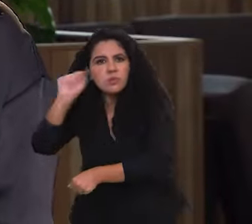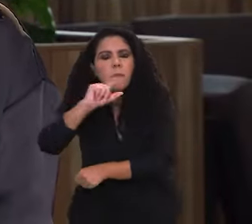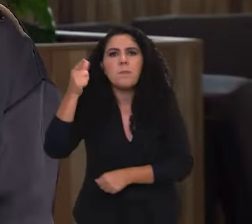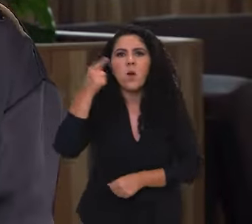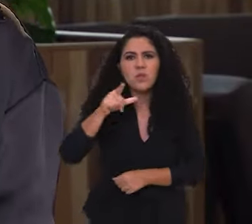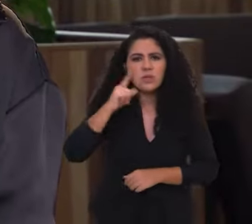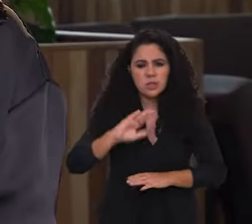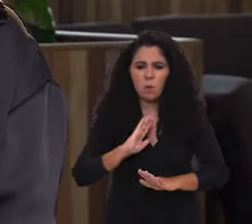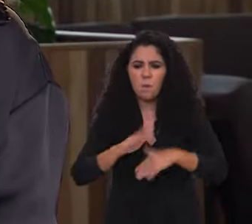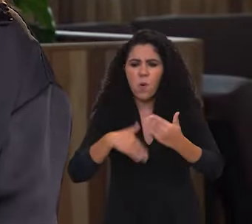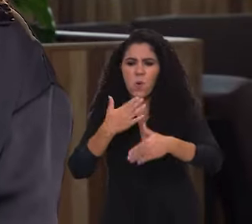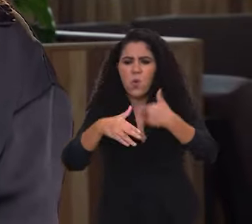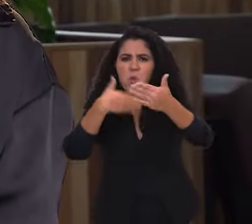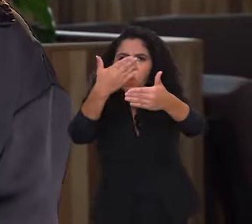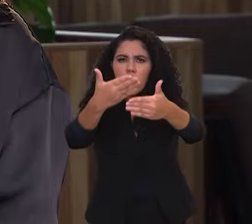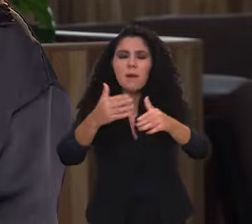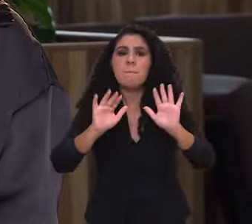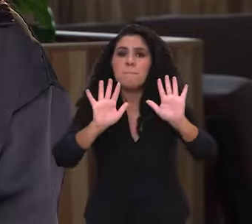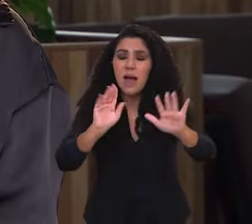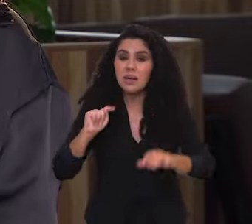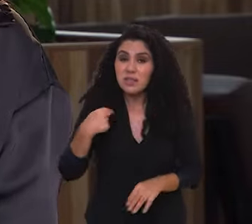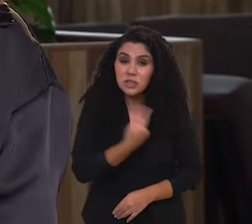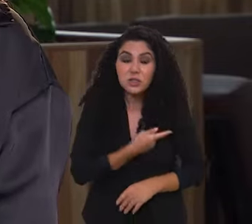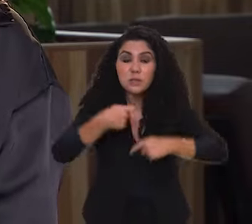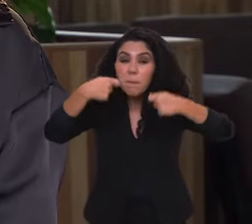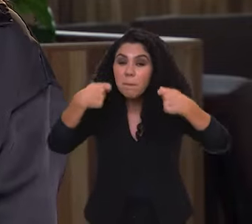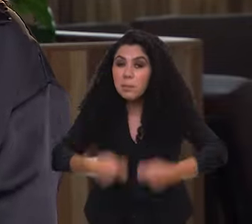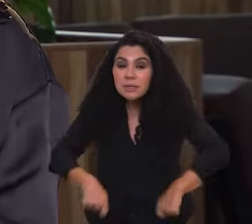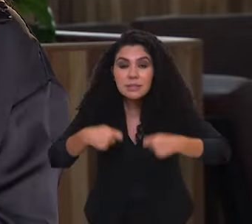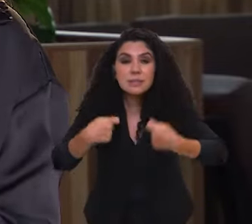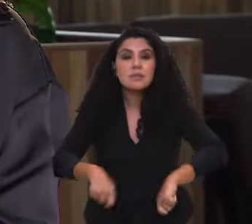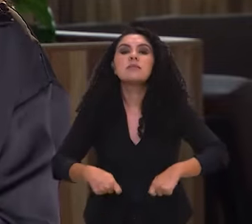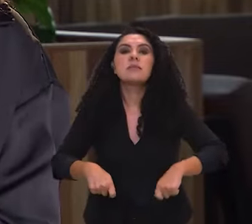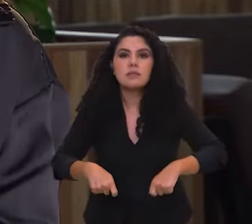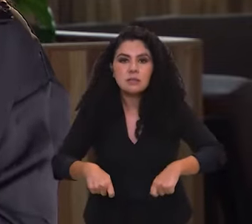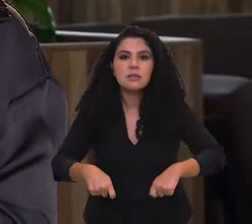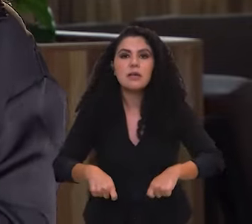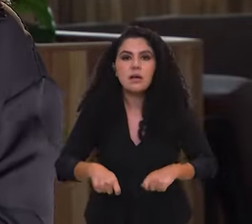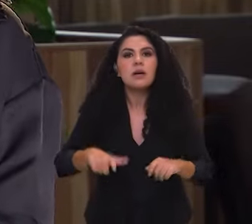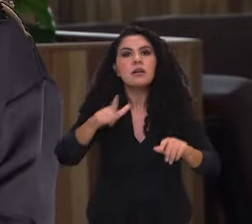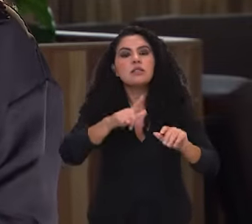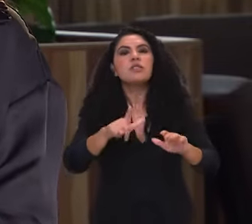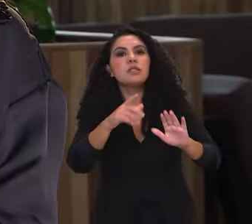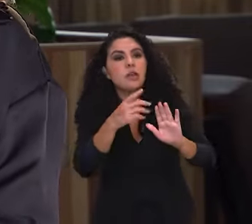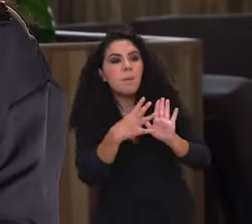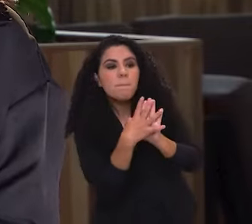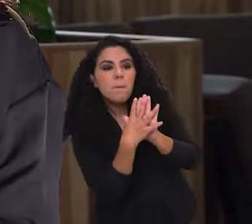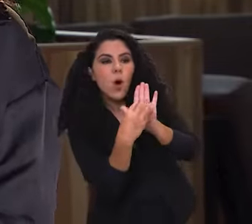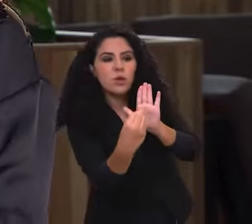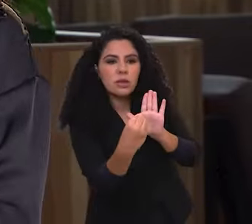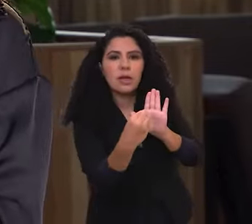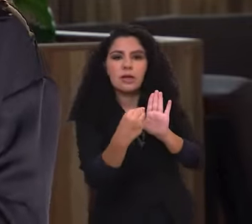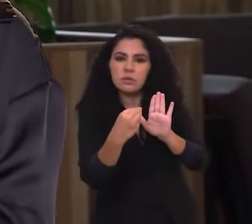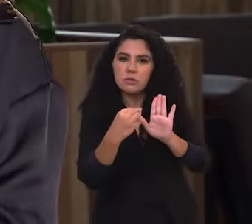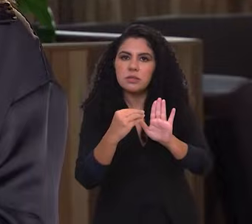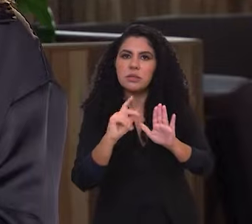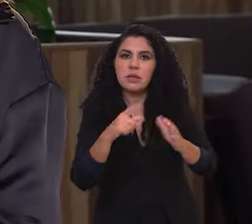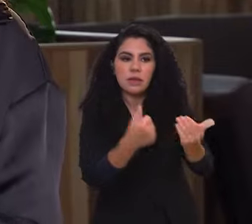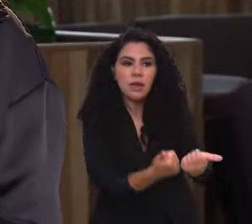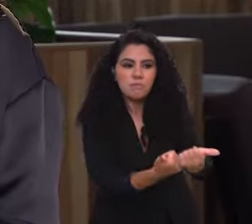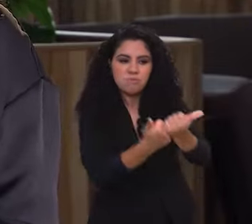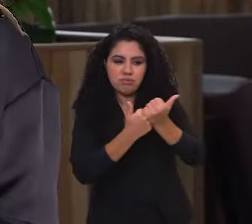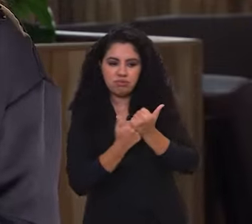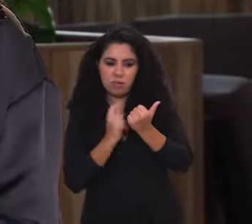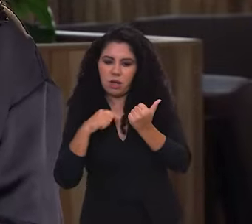seus zoneamentos, né? Mas a gente precisa também de cases ou de exemplos práticos que nos subsidiem.